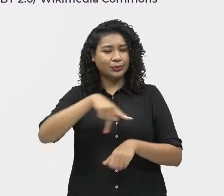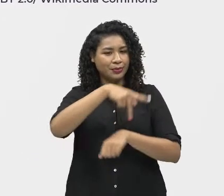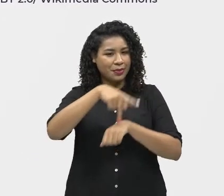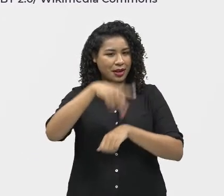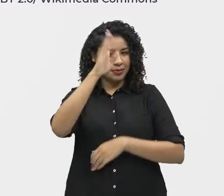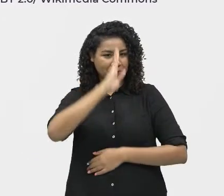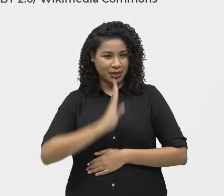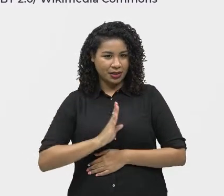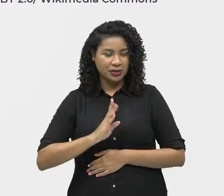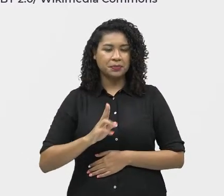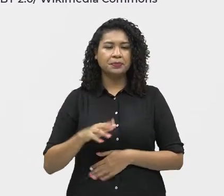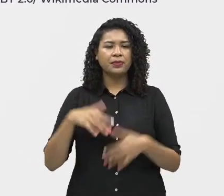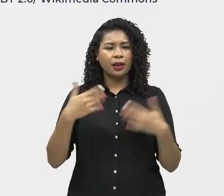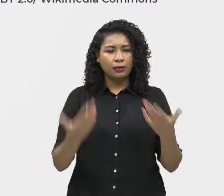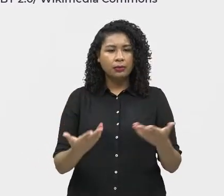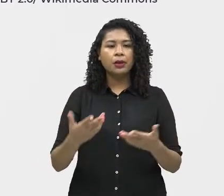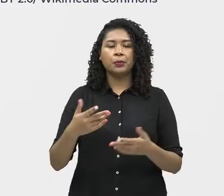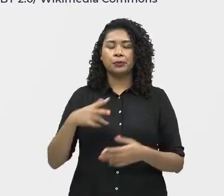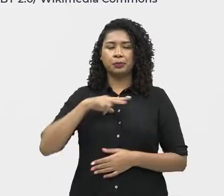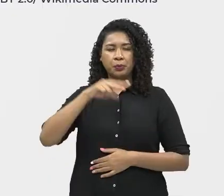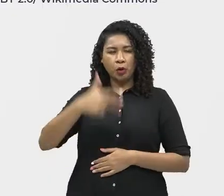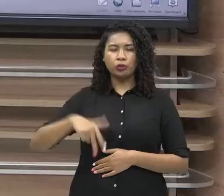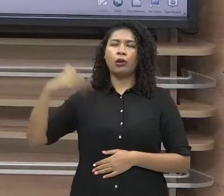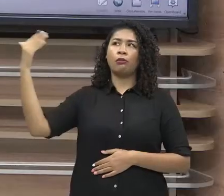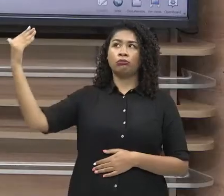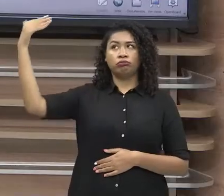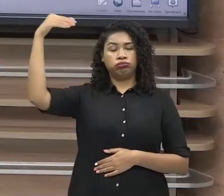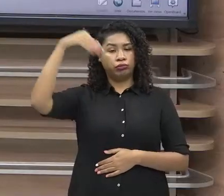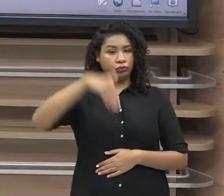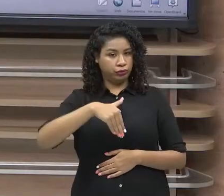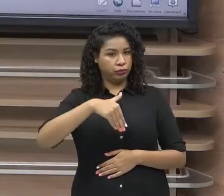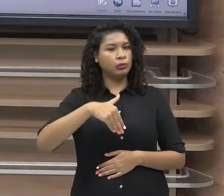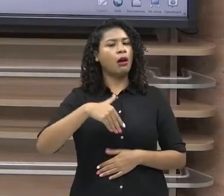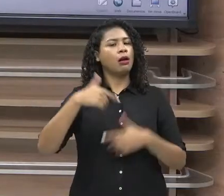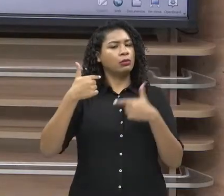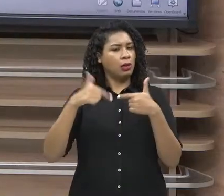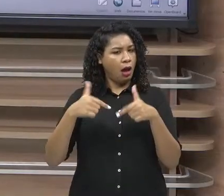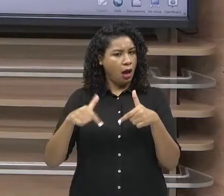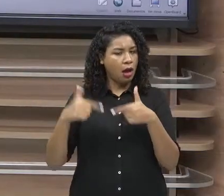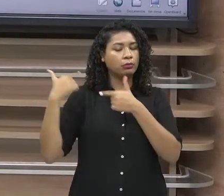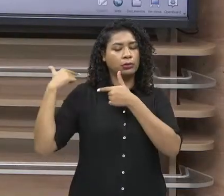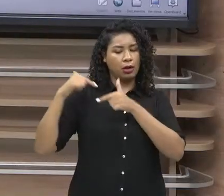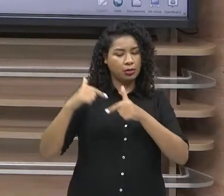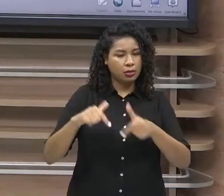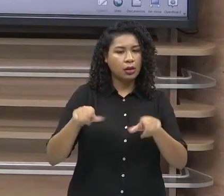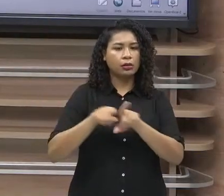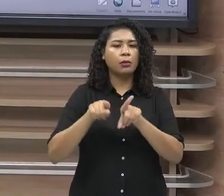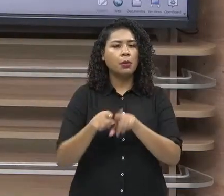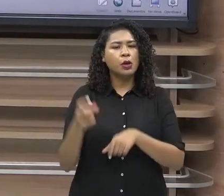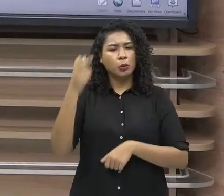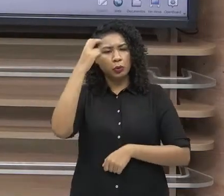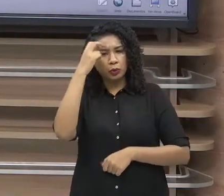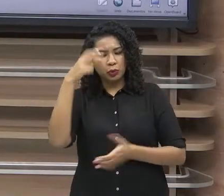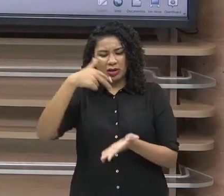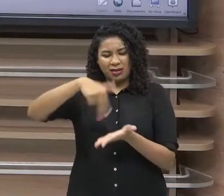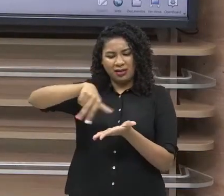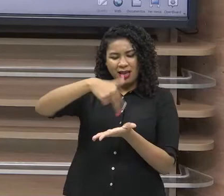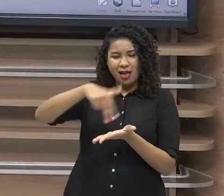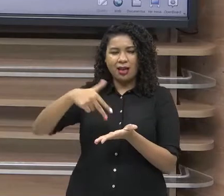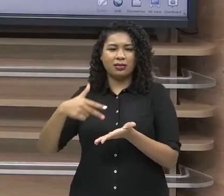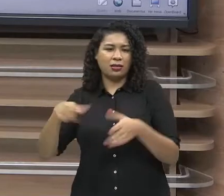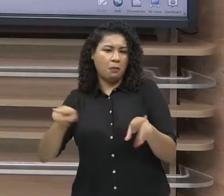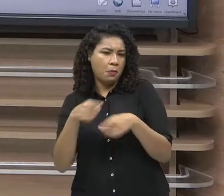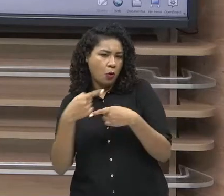Então vieram para cá os portugueses. Então eles vieram aqui com as suas tradições, com as suas danças, com a sua música, com a